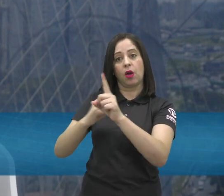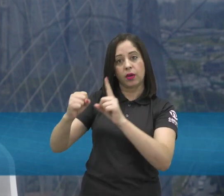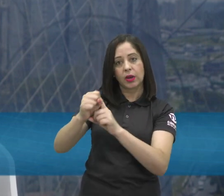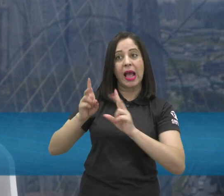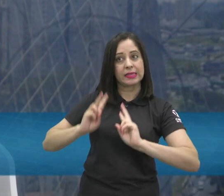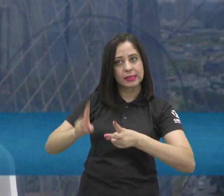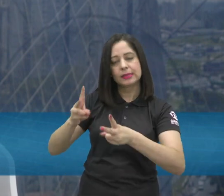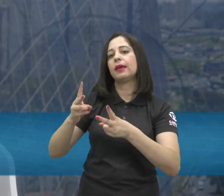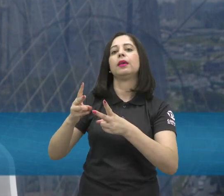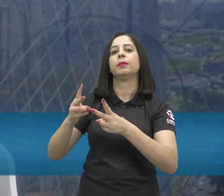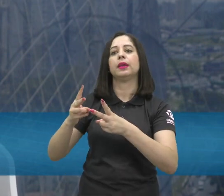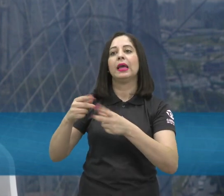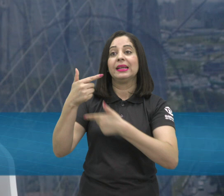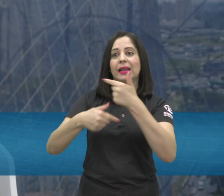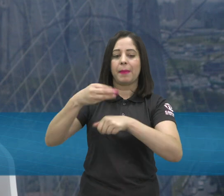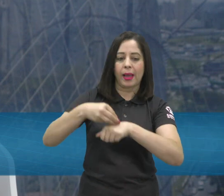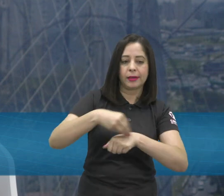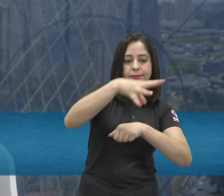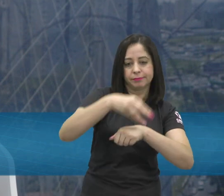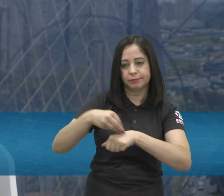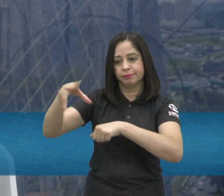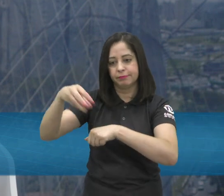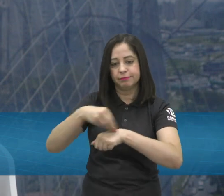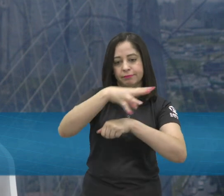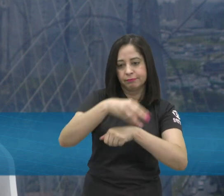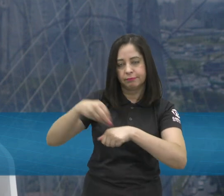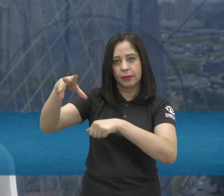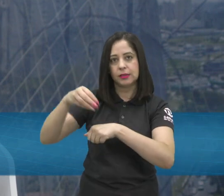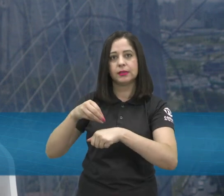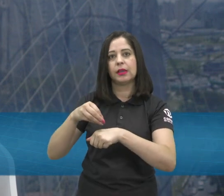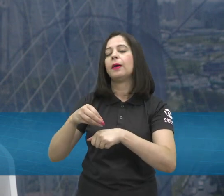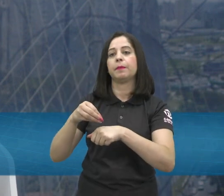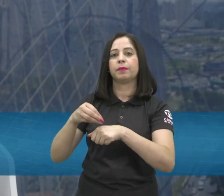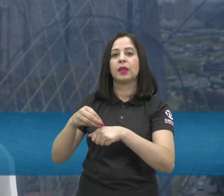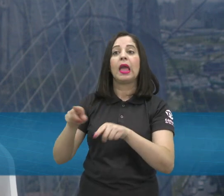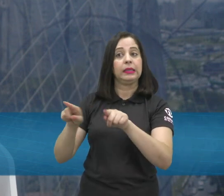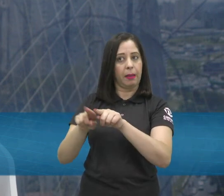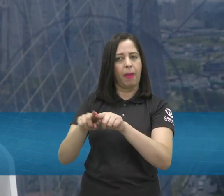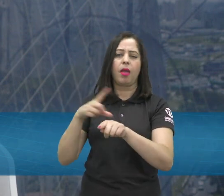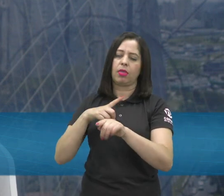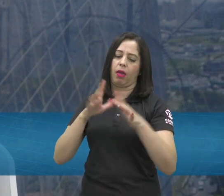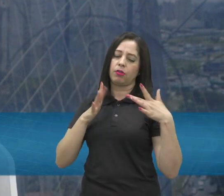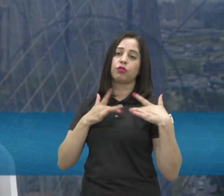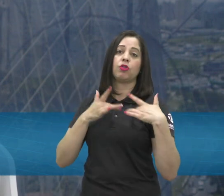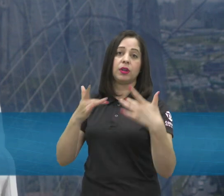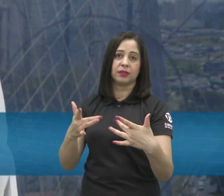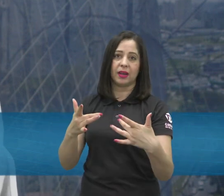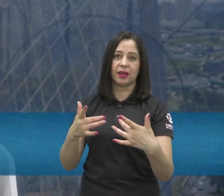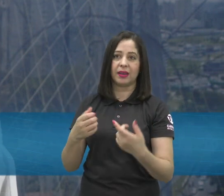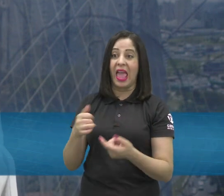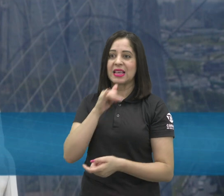fazendo... Eu costumo dizer que a questão da solidariedade também, né? Quem tem